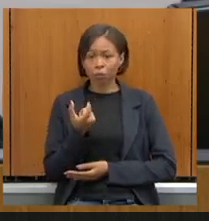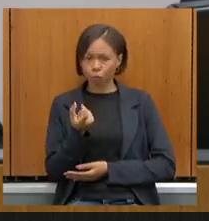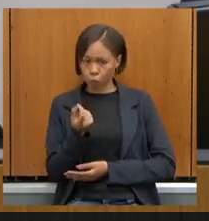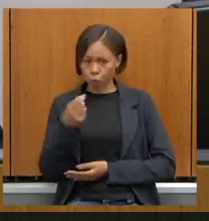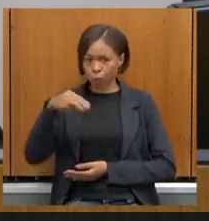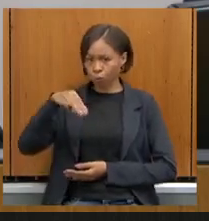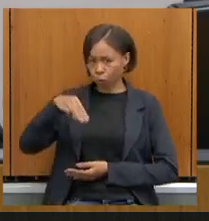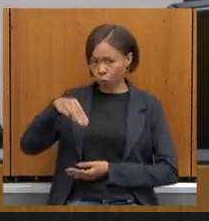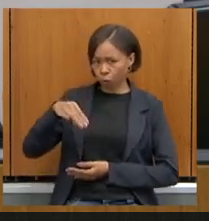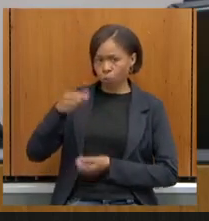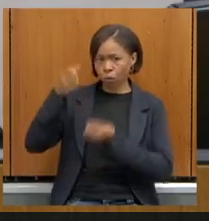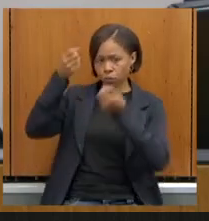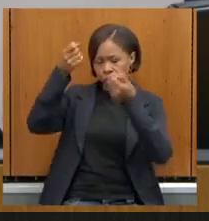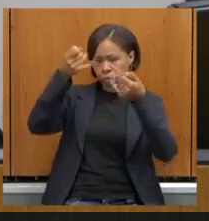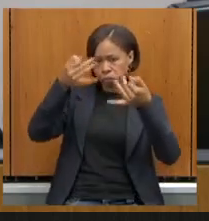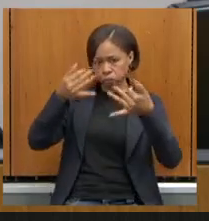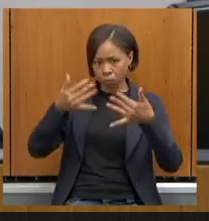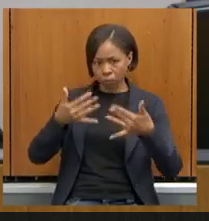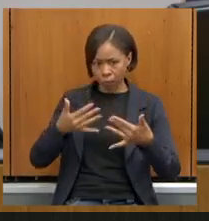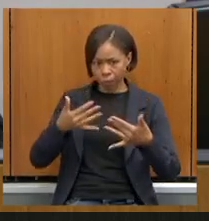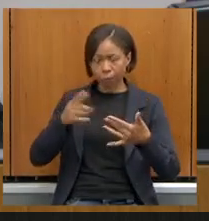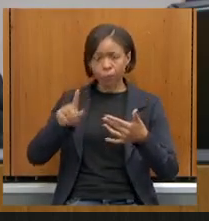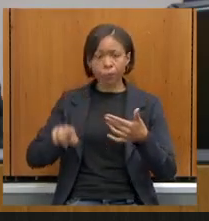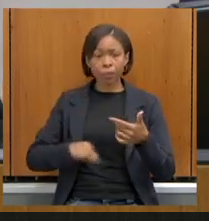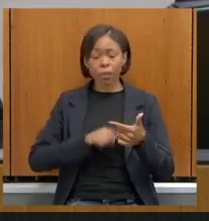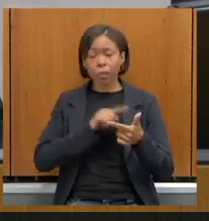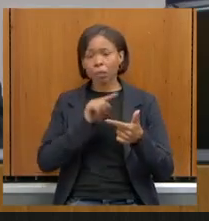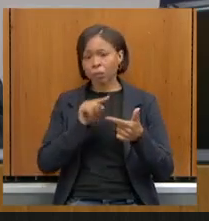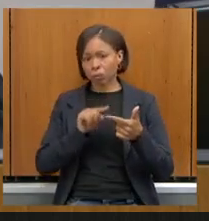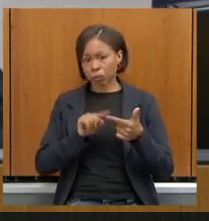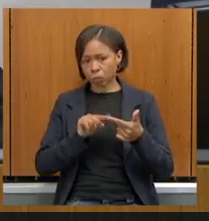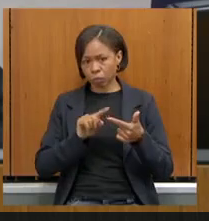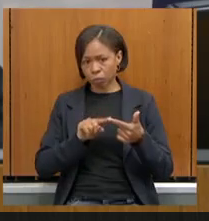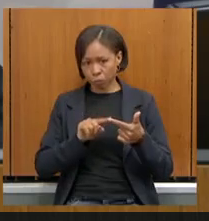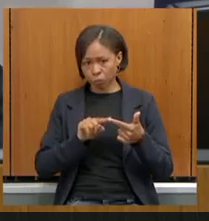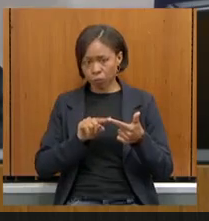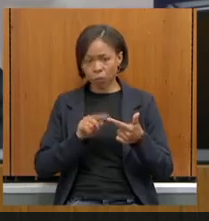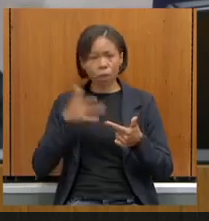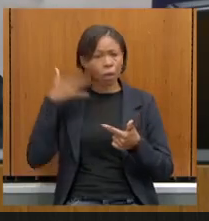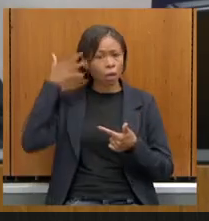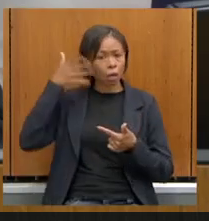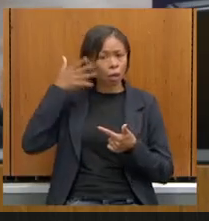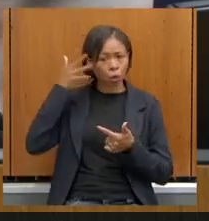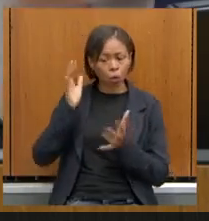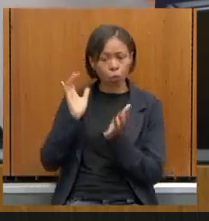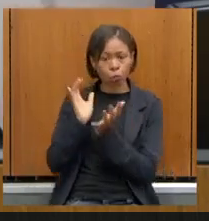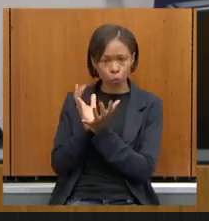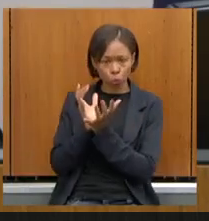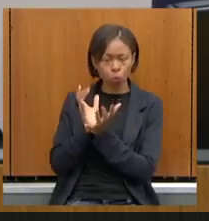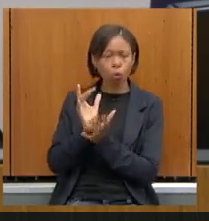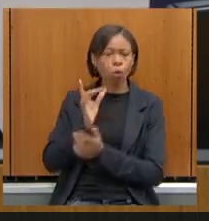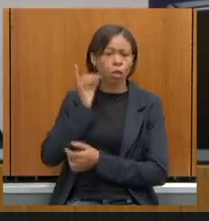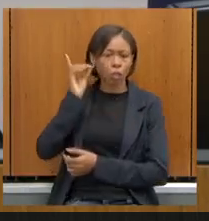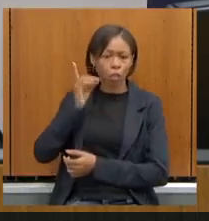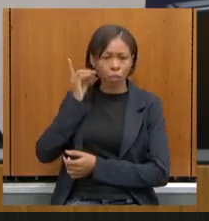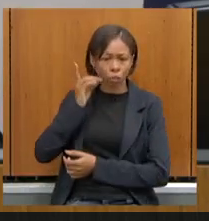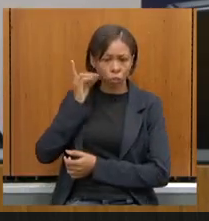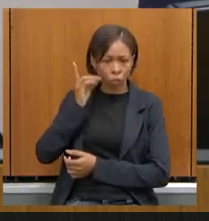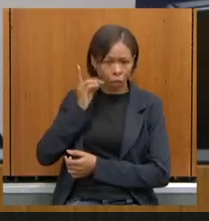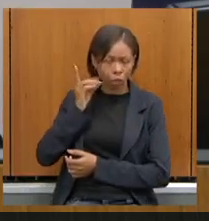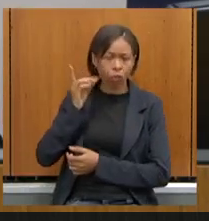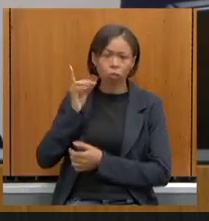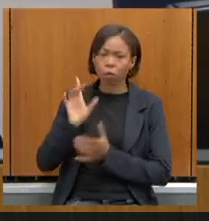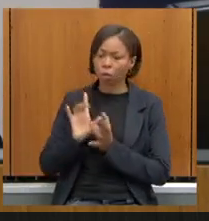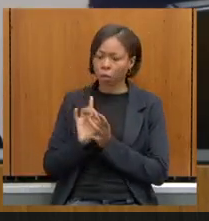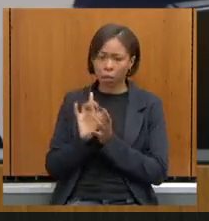sua exposição. Na sequência, será concedida a palavra aos deputados e aos